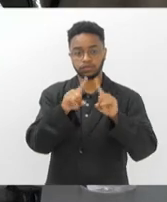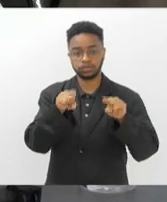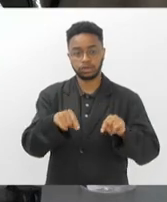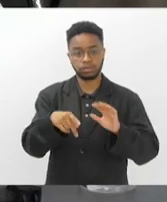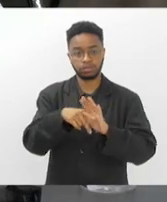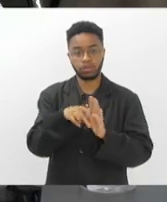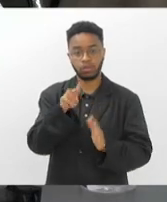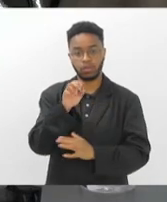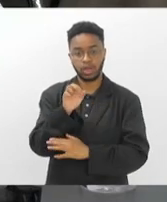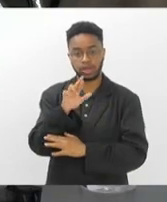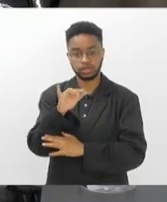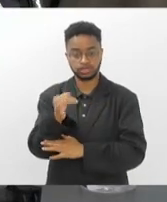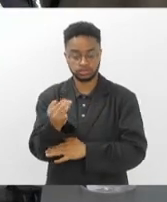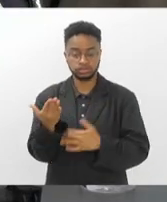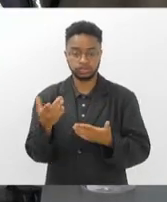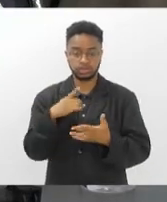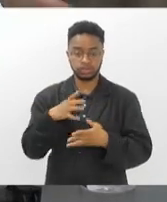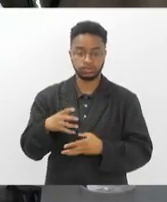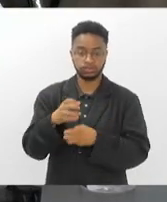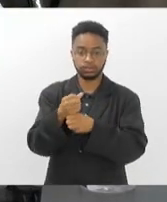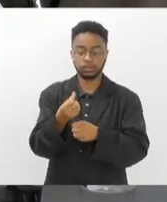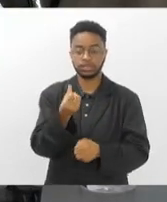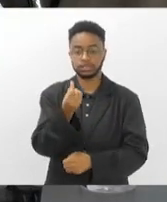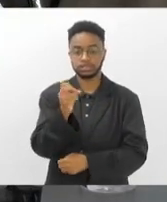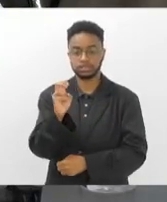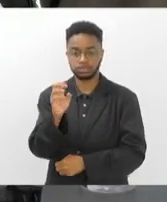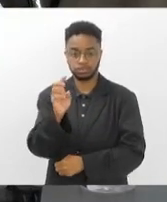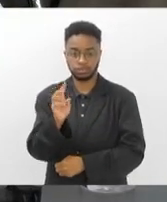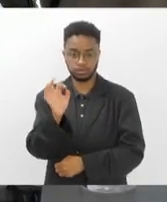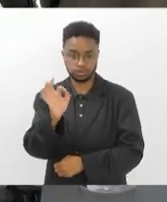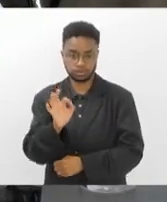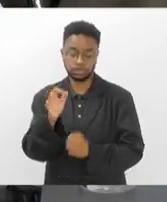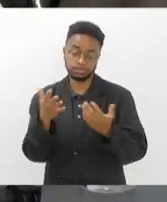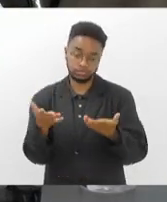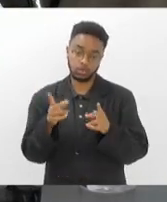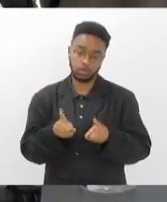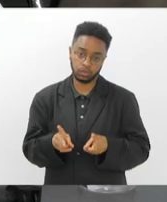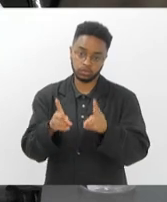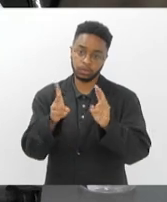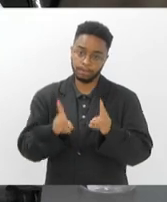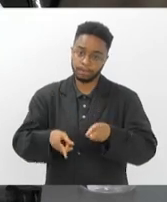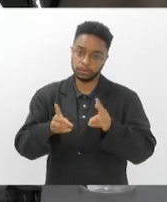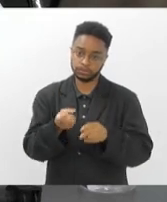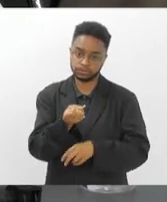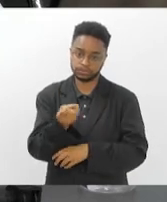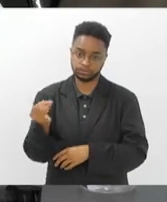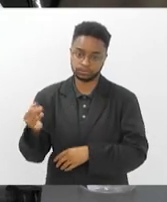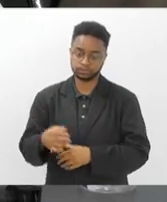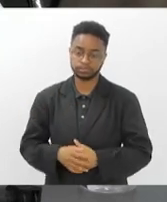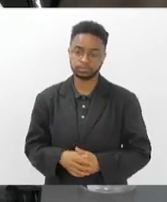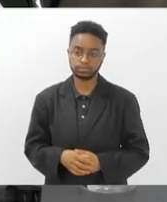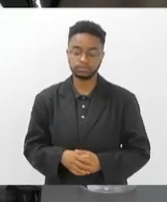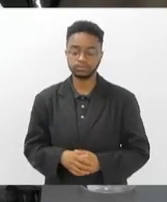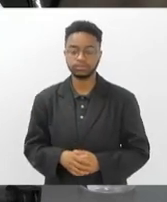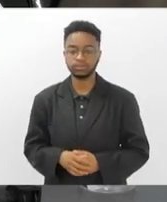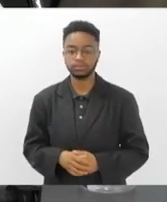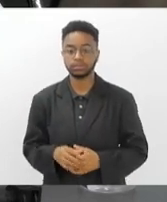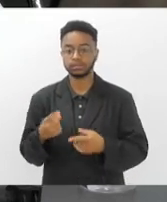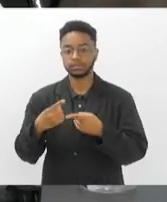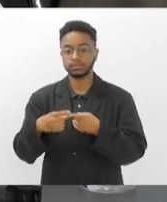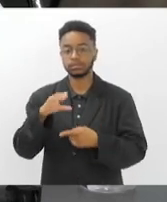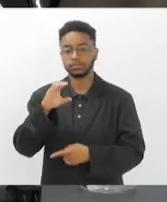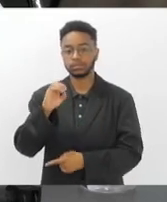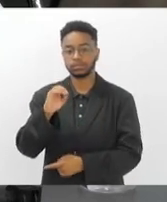deu 65. Na minha conta, manteve os mesmos 65. As cotas